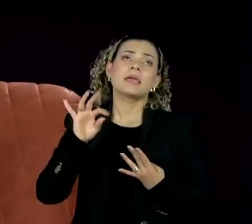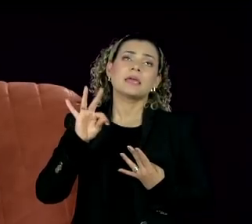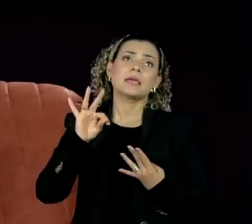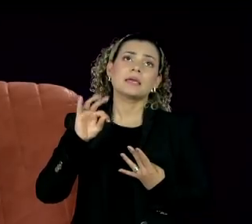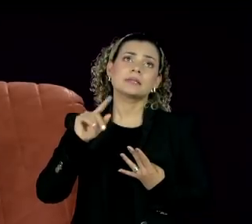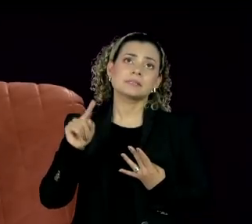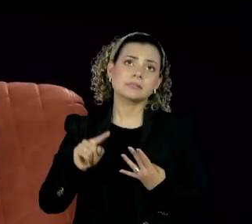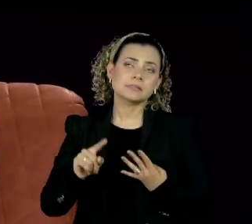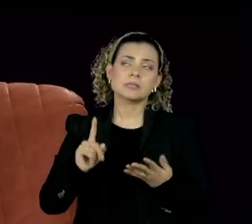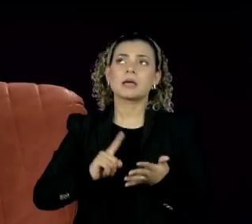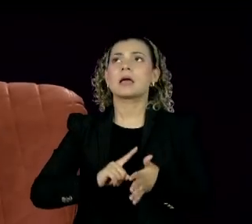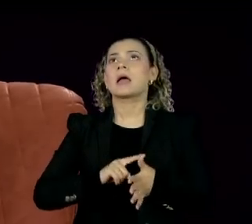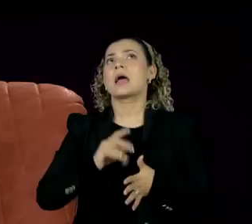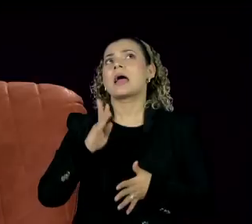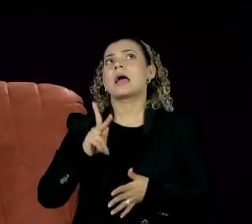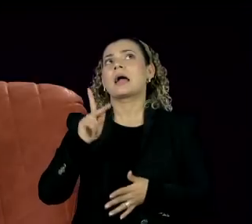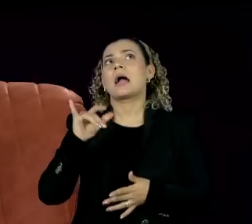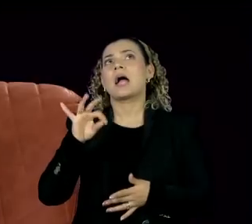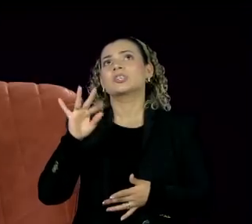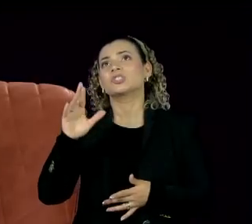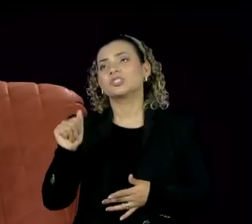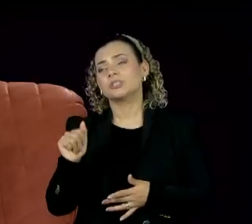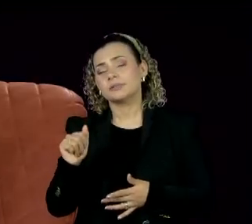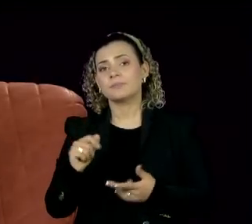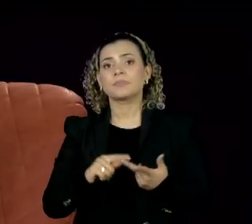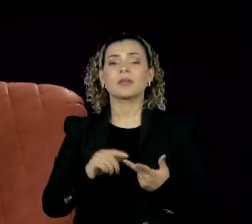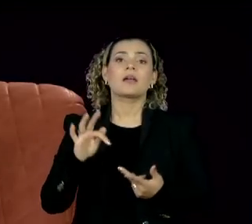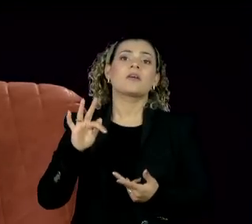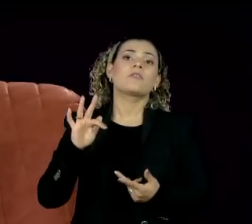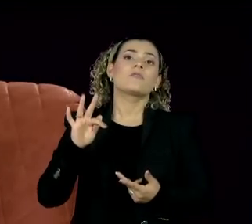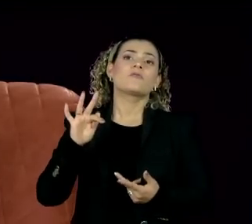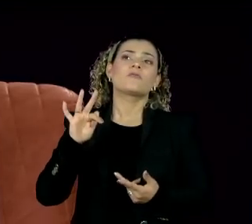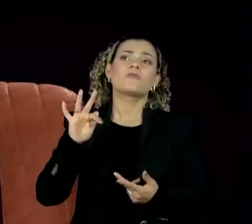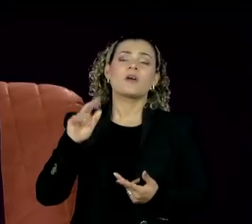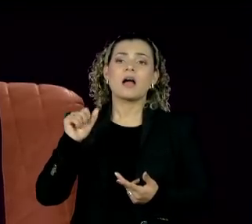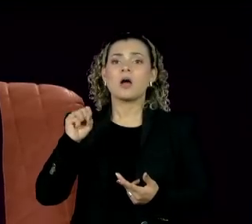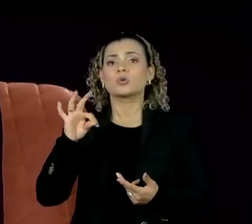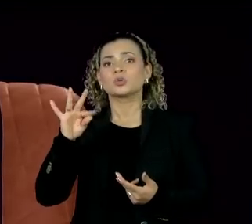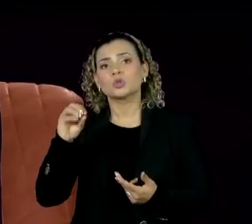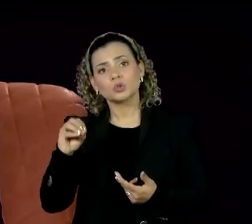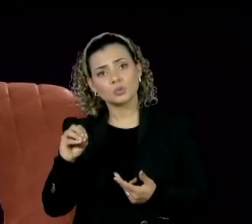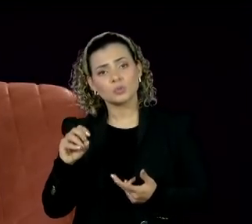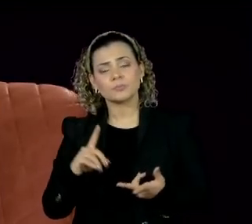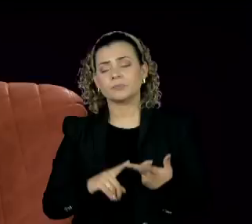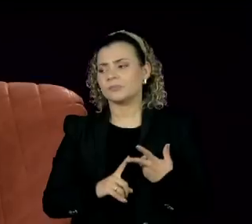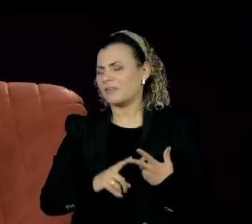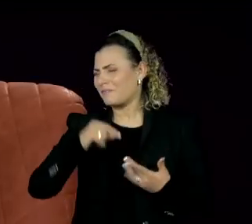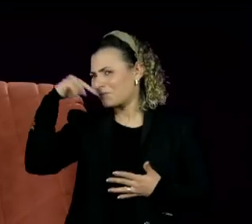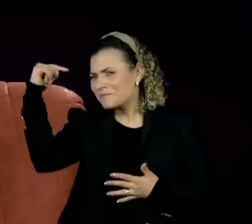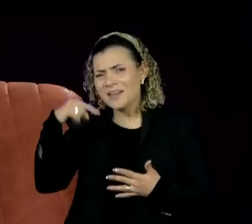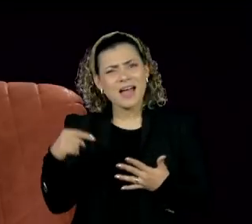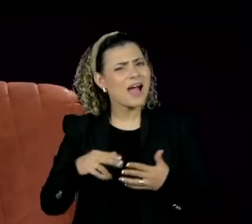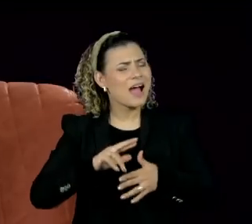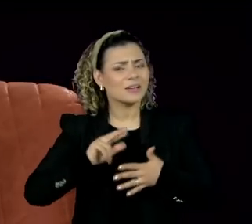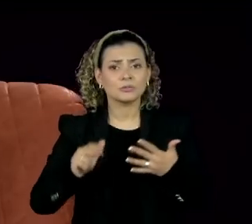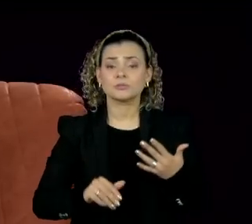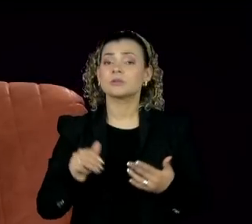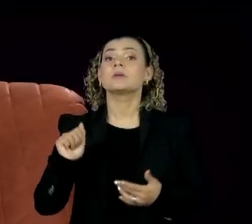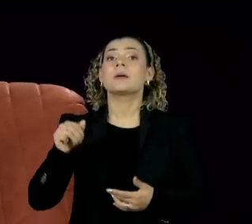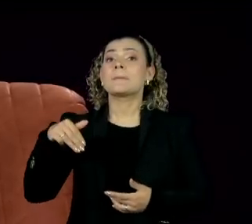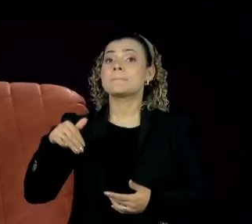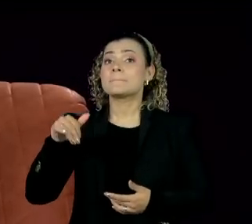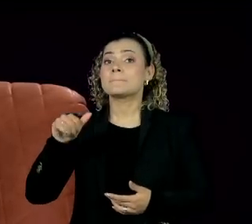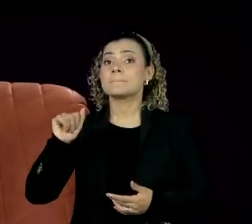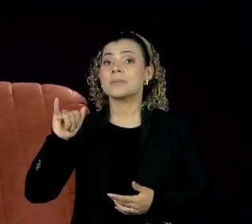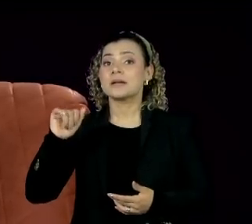Kátia B. É tanta gente, Fausto Fawcett, Laufer. Aí você tinha o Manhas e Manias, que